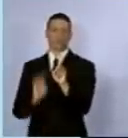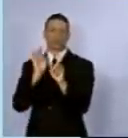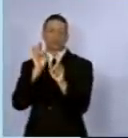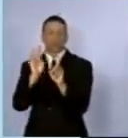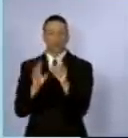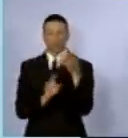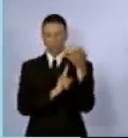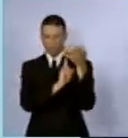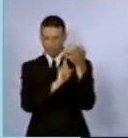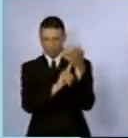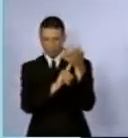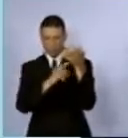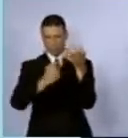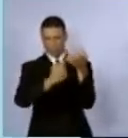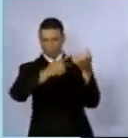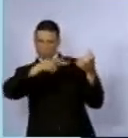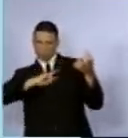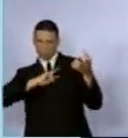células